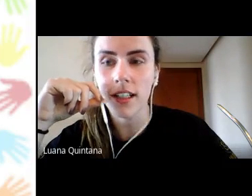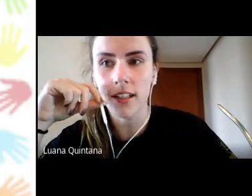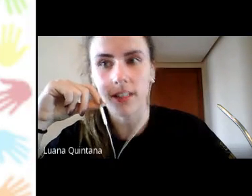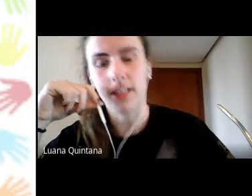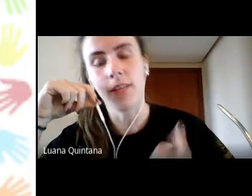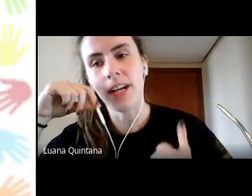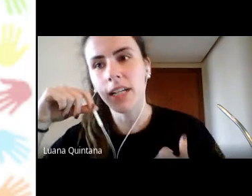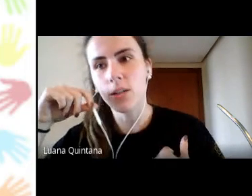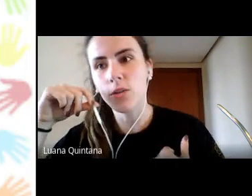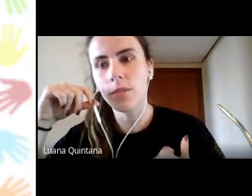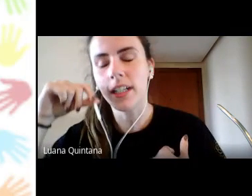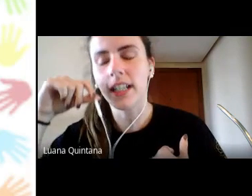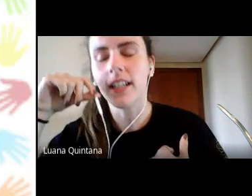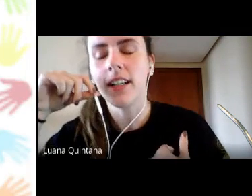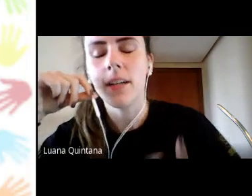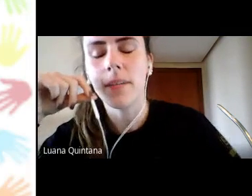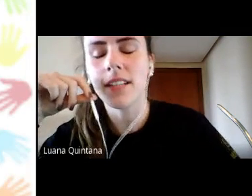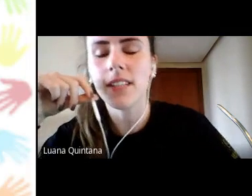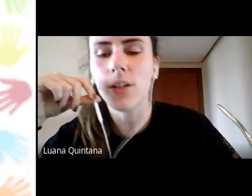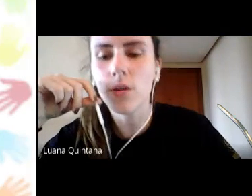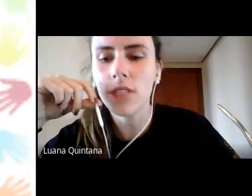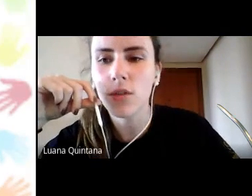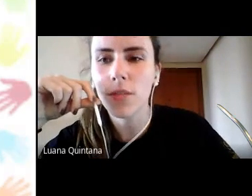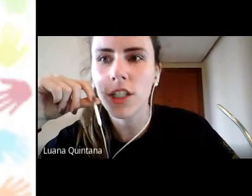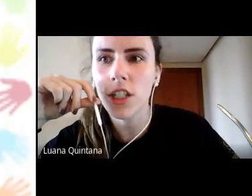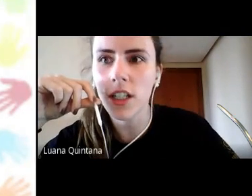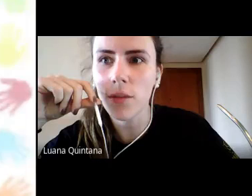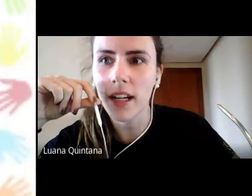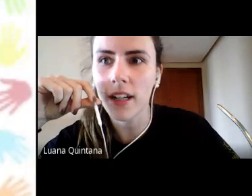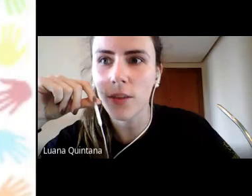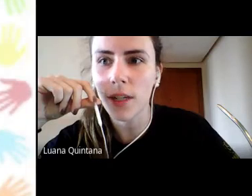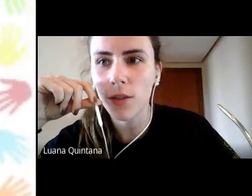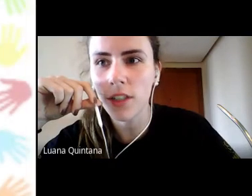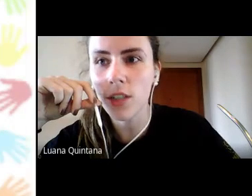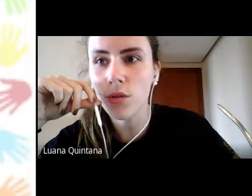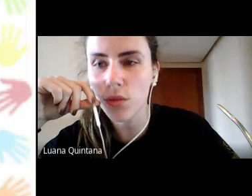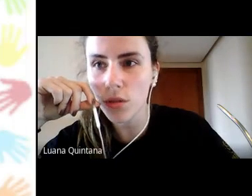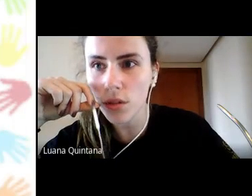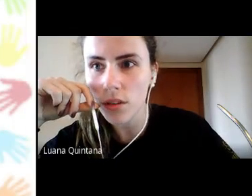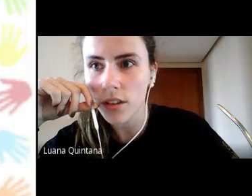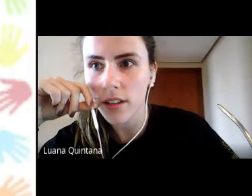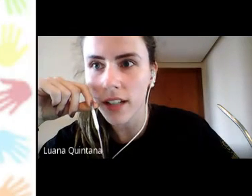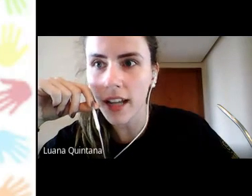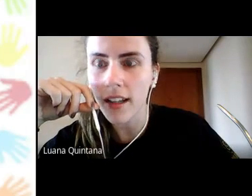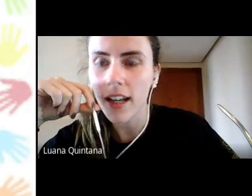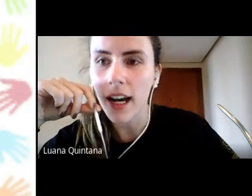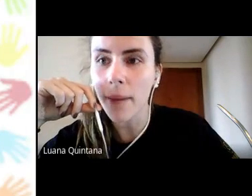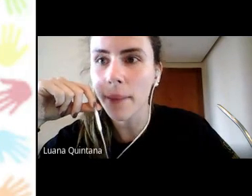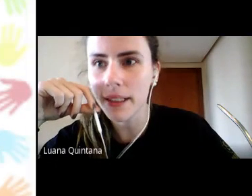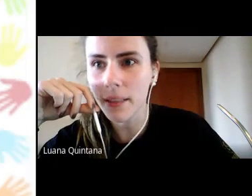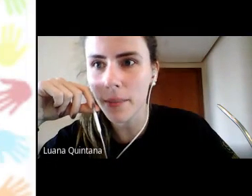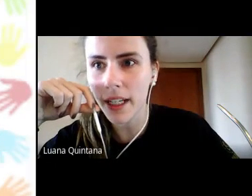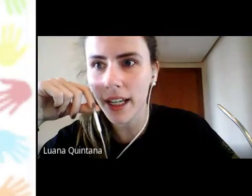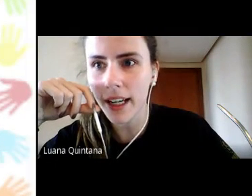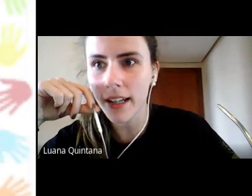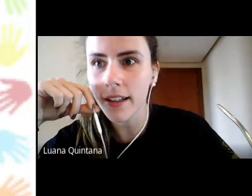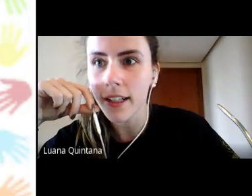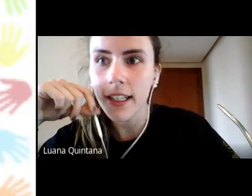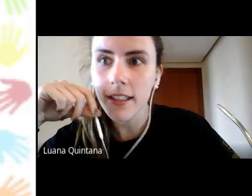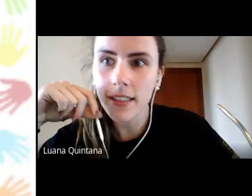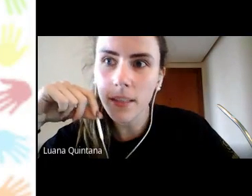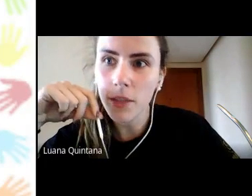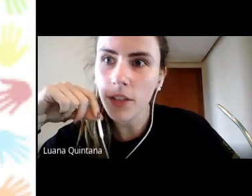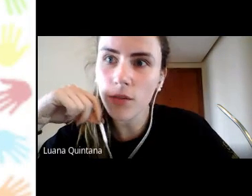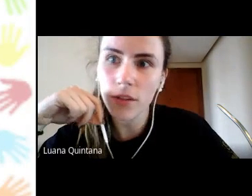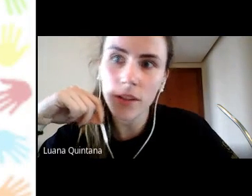que não era a minha turma, né, mas a outra turma tinha um aluninho surdo, né, a mãe também era,